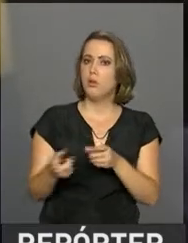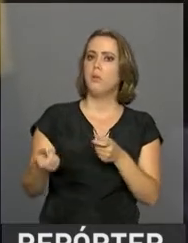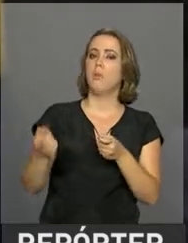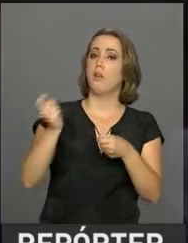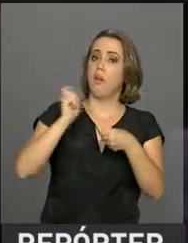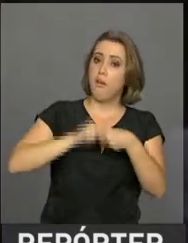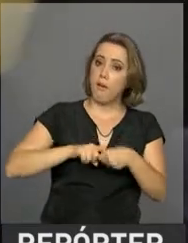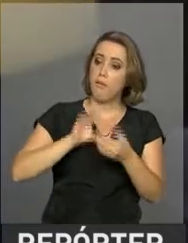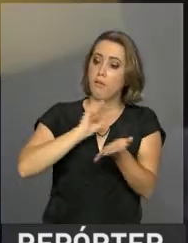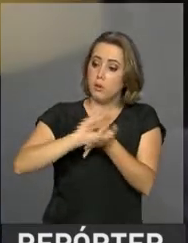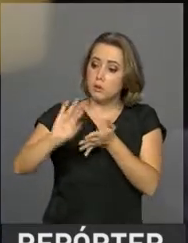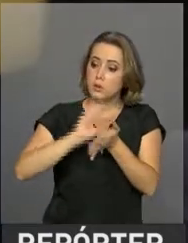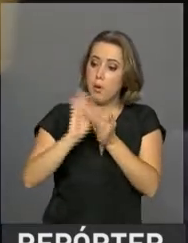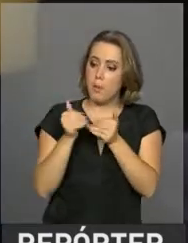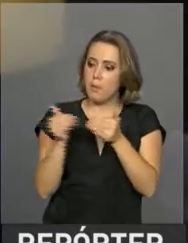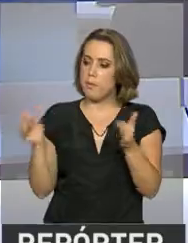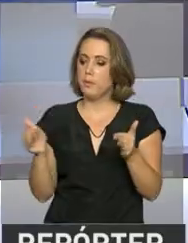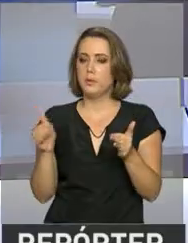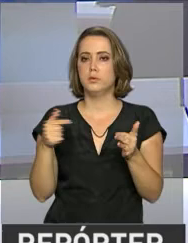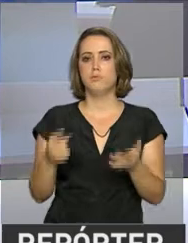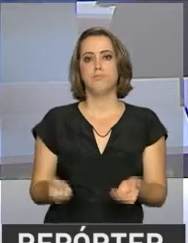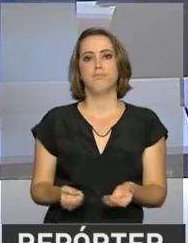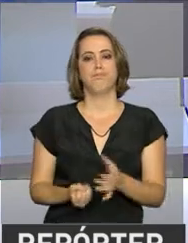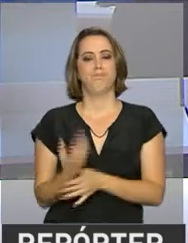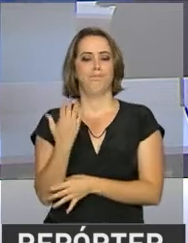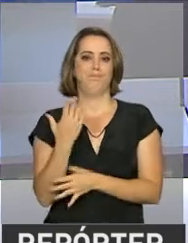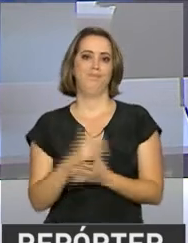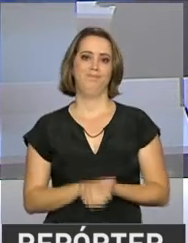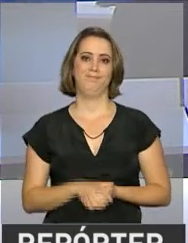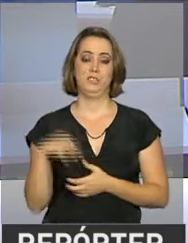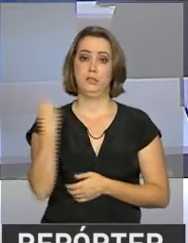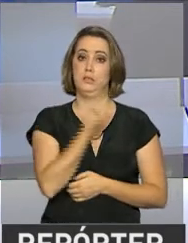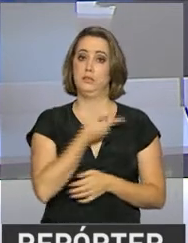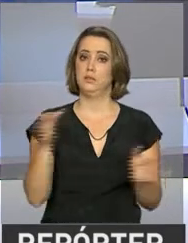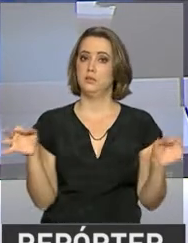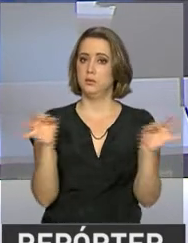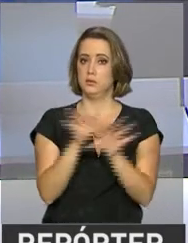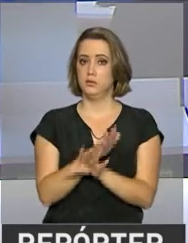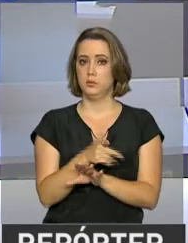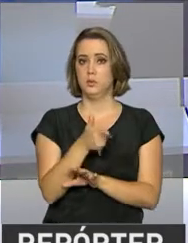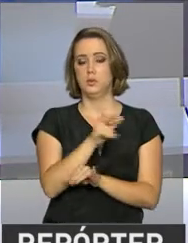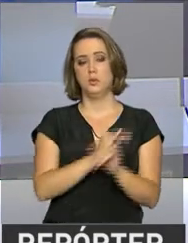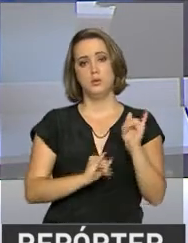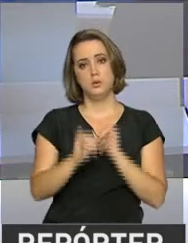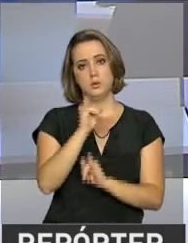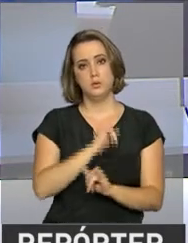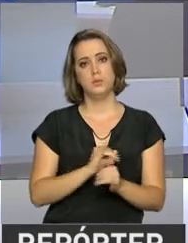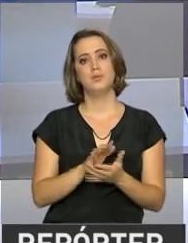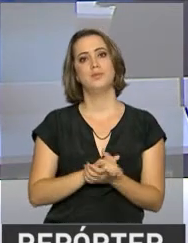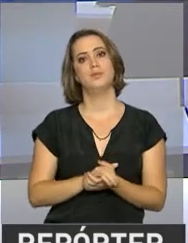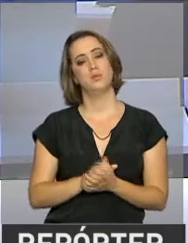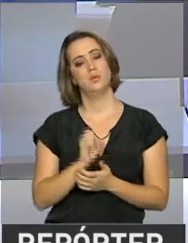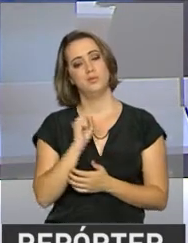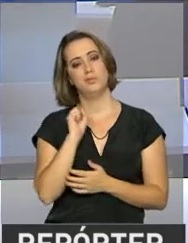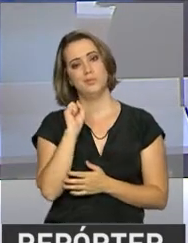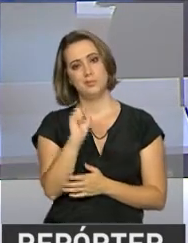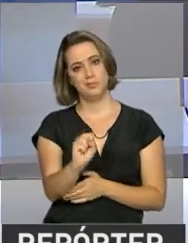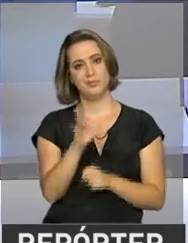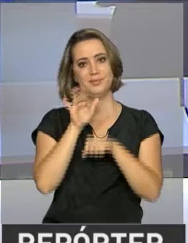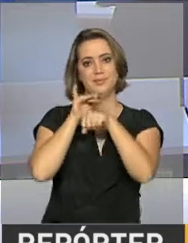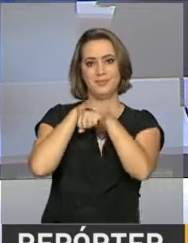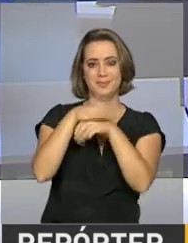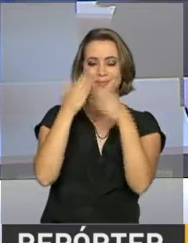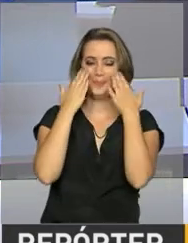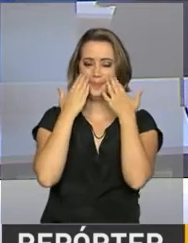para ampliar a produção nós ficamos por aqui podemos voltar a qualquer momento com mais informações ou à